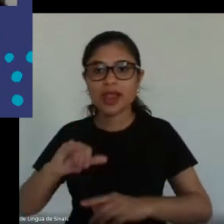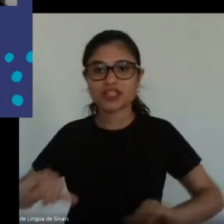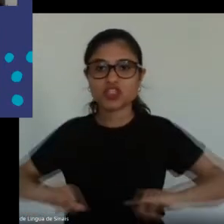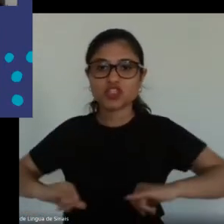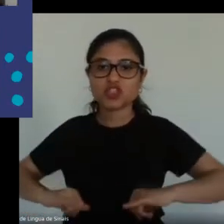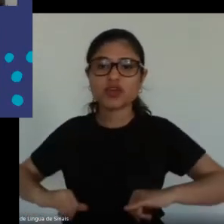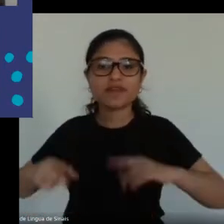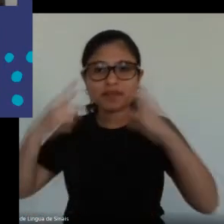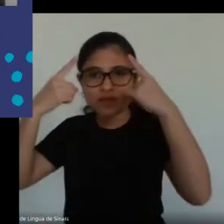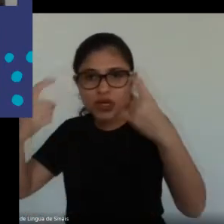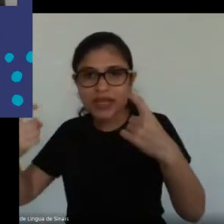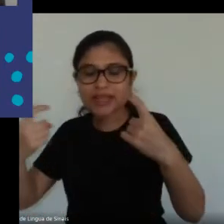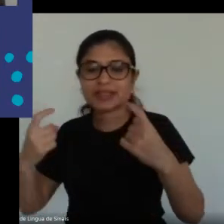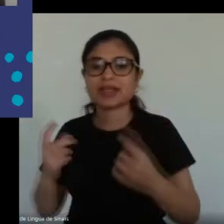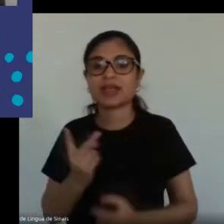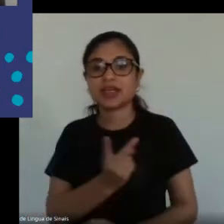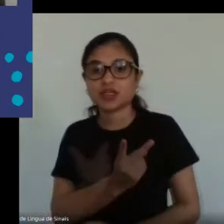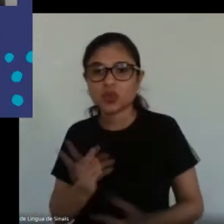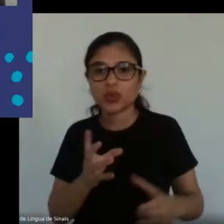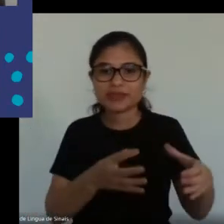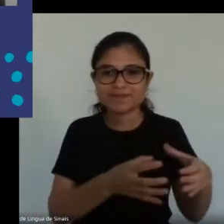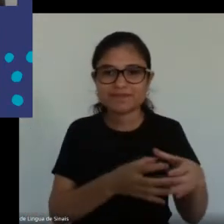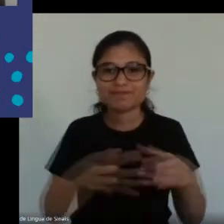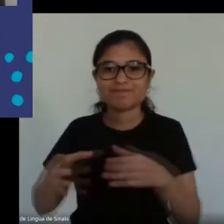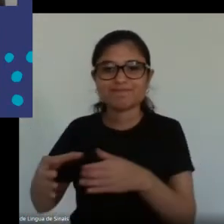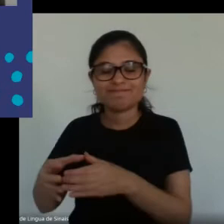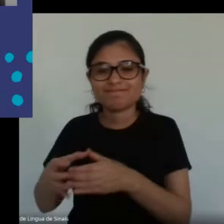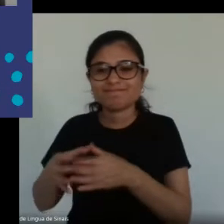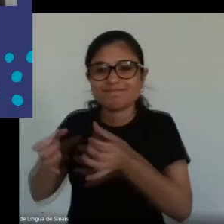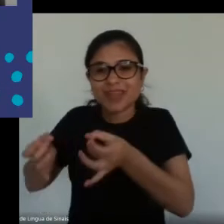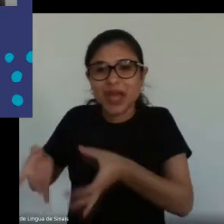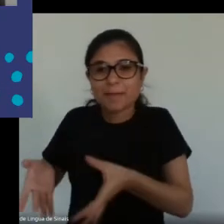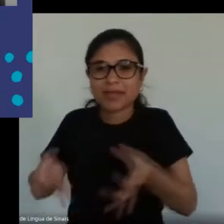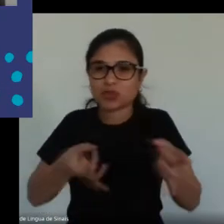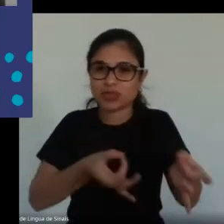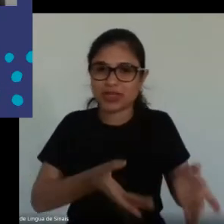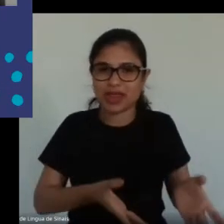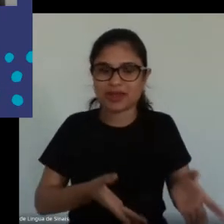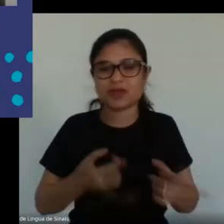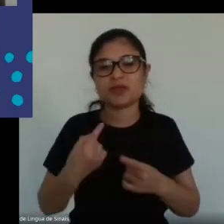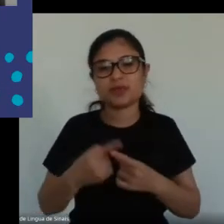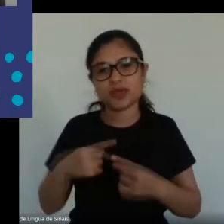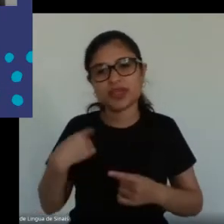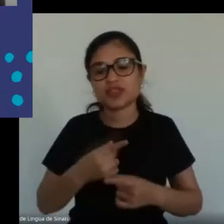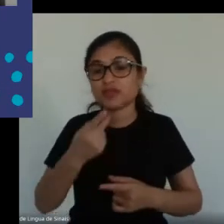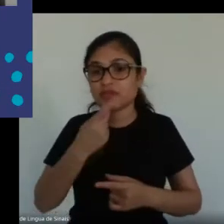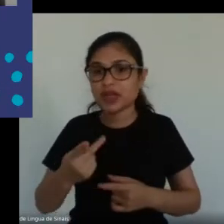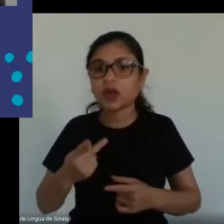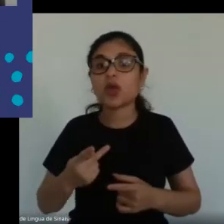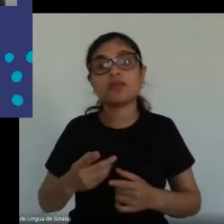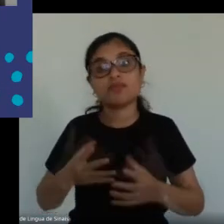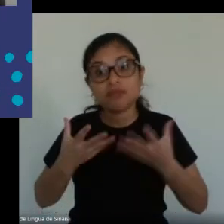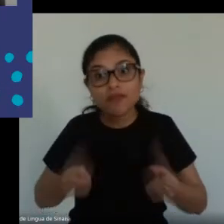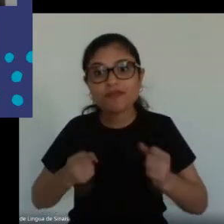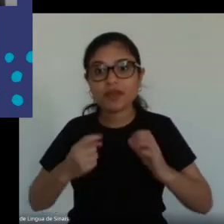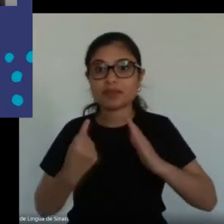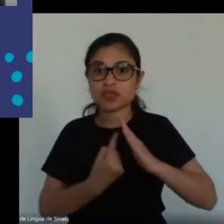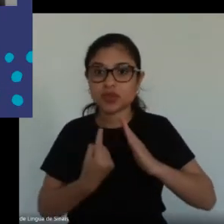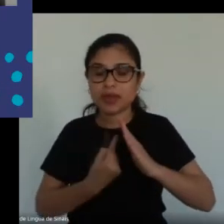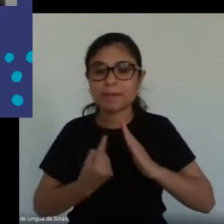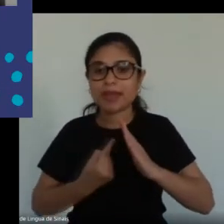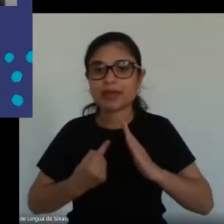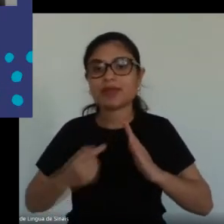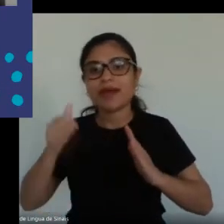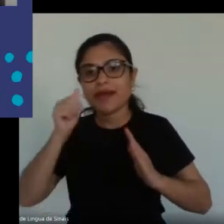ficaram, são dois segmentos que ficaram completamente abandonados, porque a gente trabalhou, vamos fazer o isolamento social e colocamos